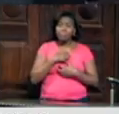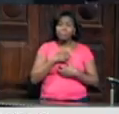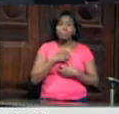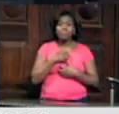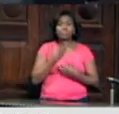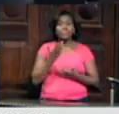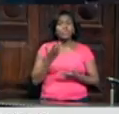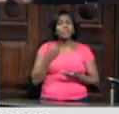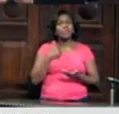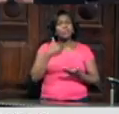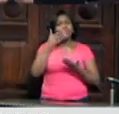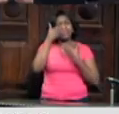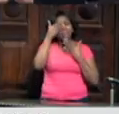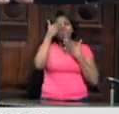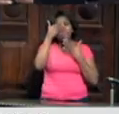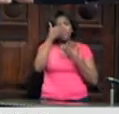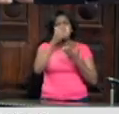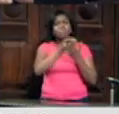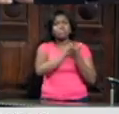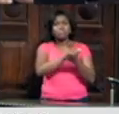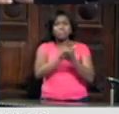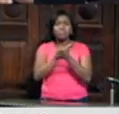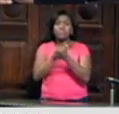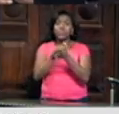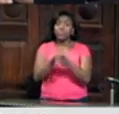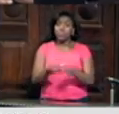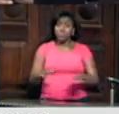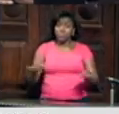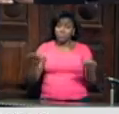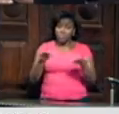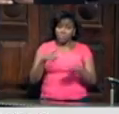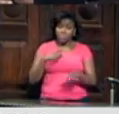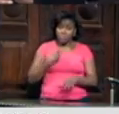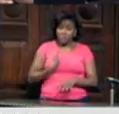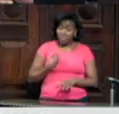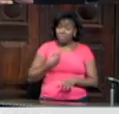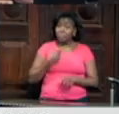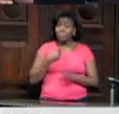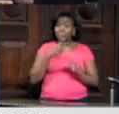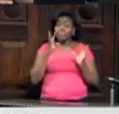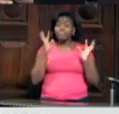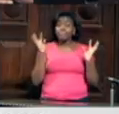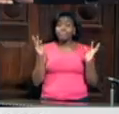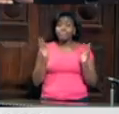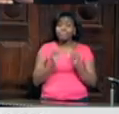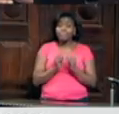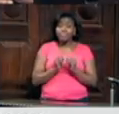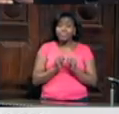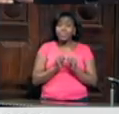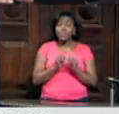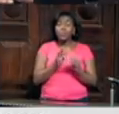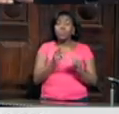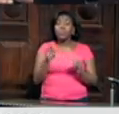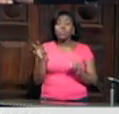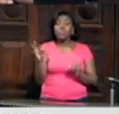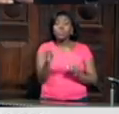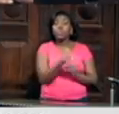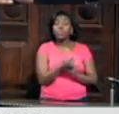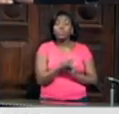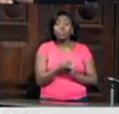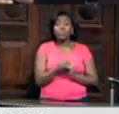cumprimento, agradeço a todos os que estão aqui e resumiria a todos numa